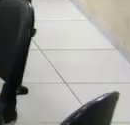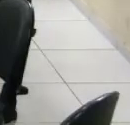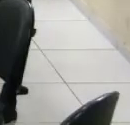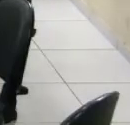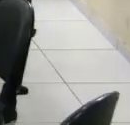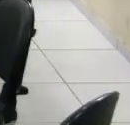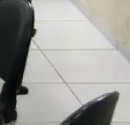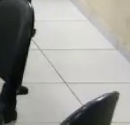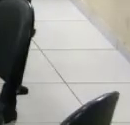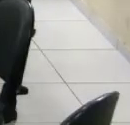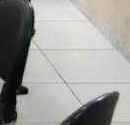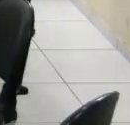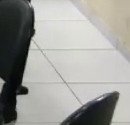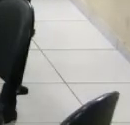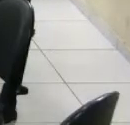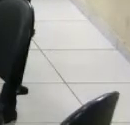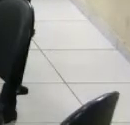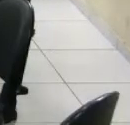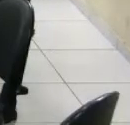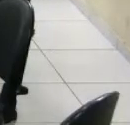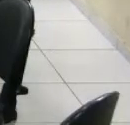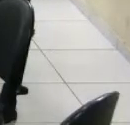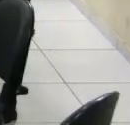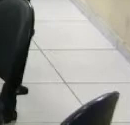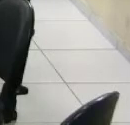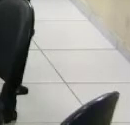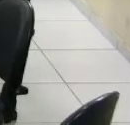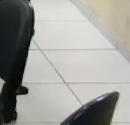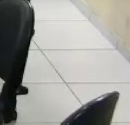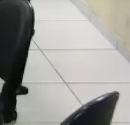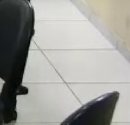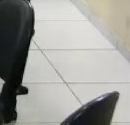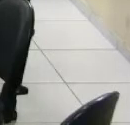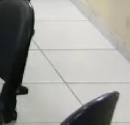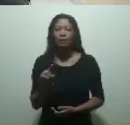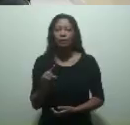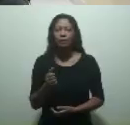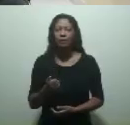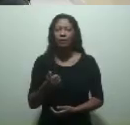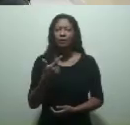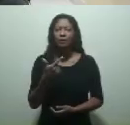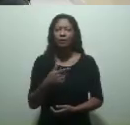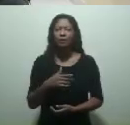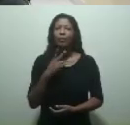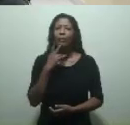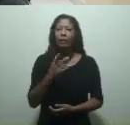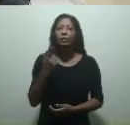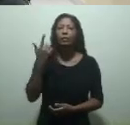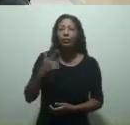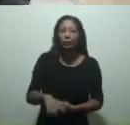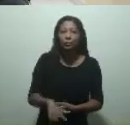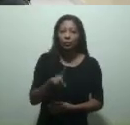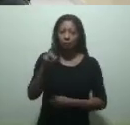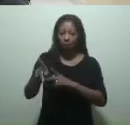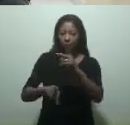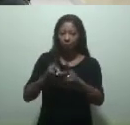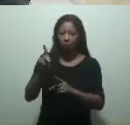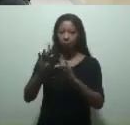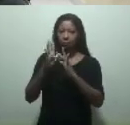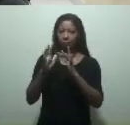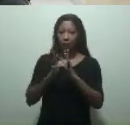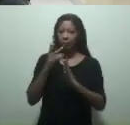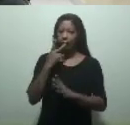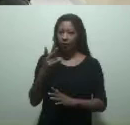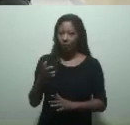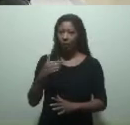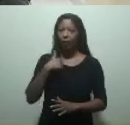Bom dia a todos. João 8 ao 12. Falando novamente ao povo, Jesus disse: Eu